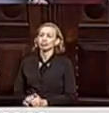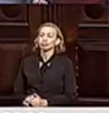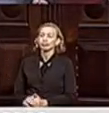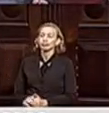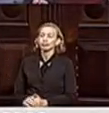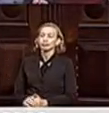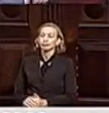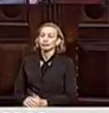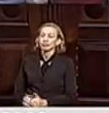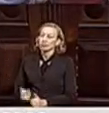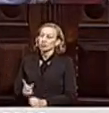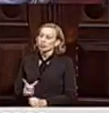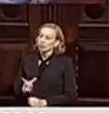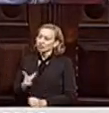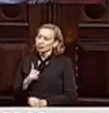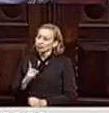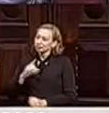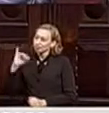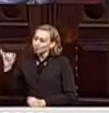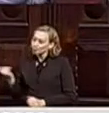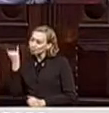estamos tendo a oportunidade